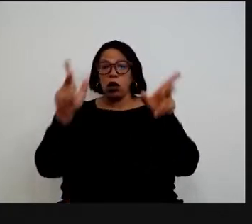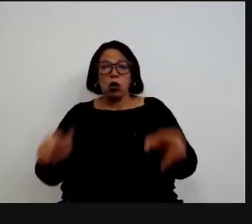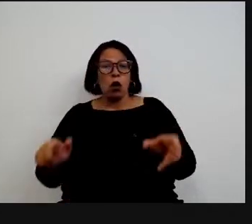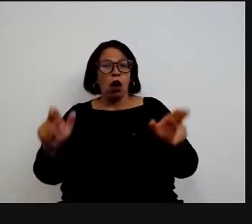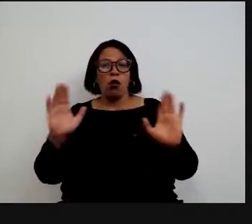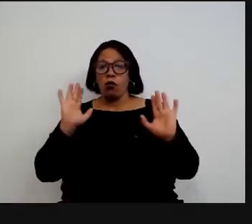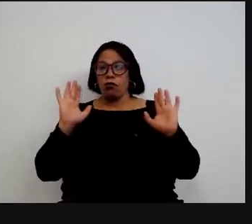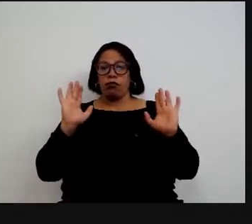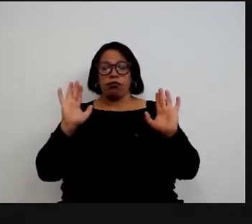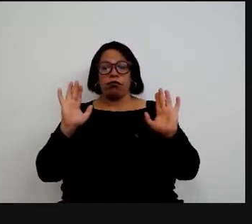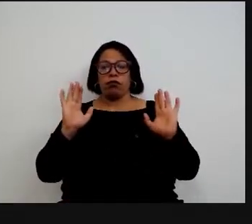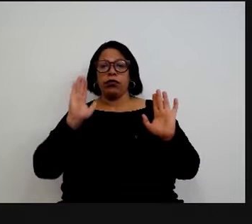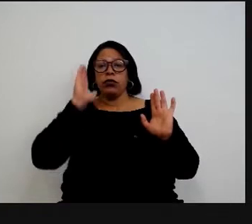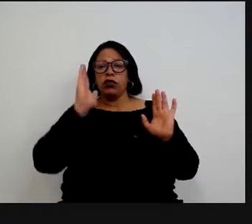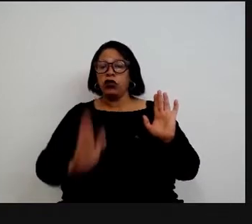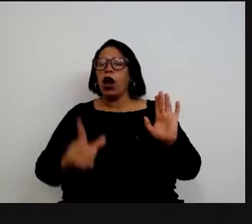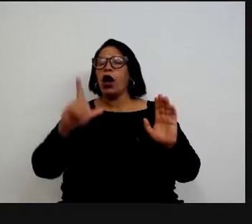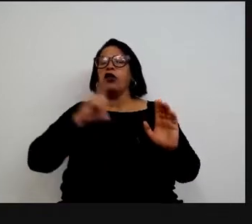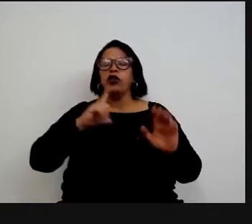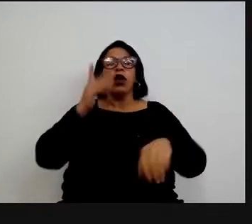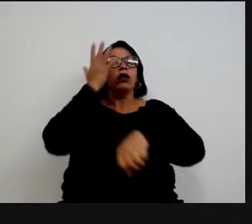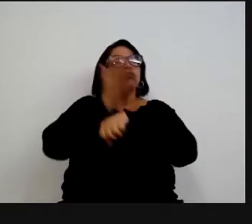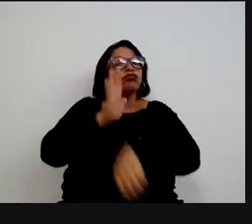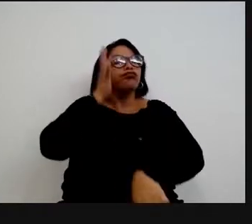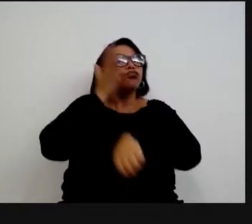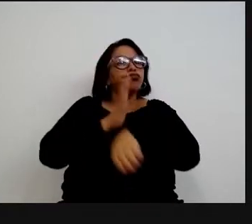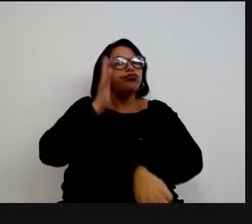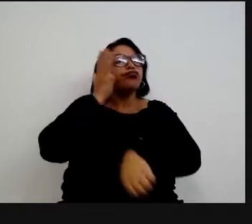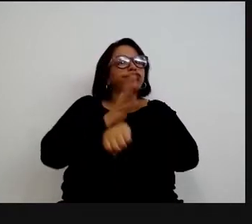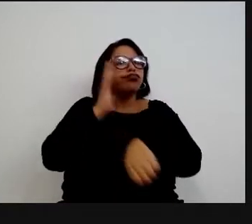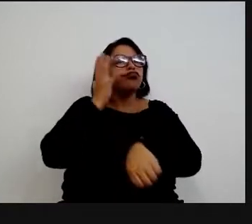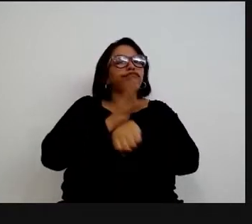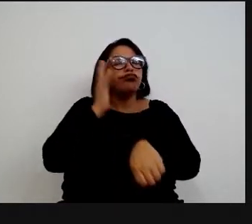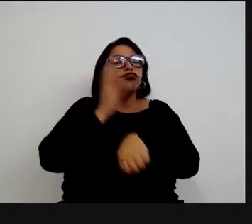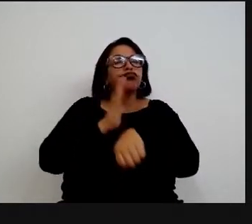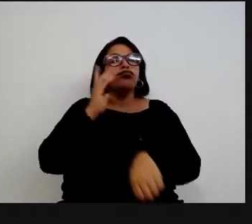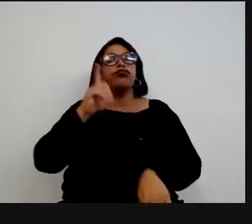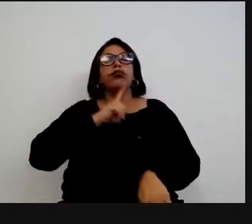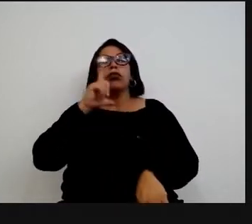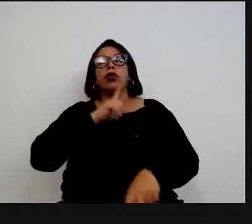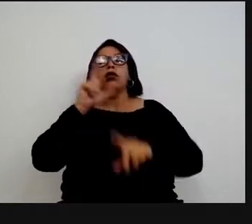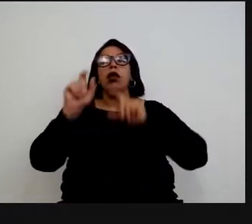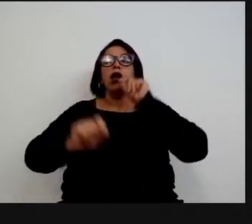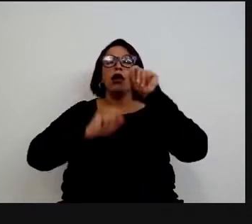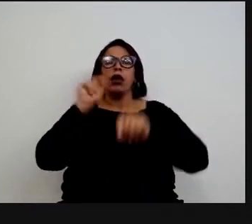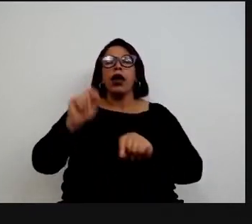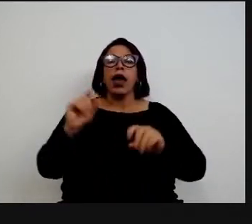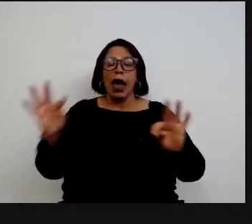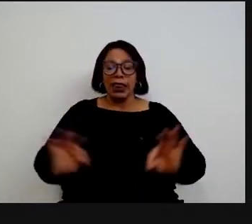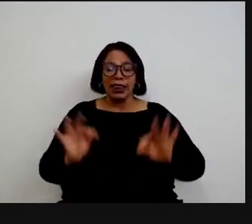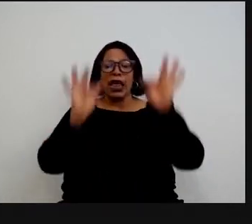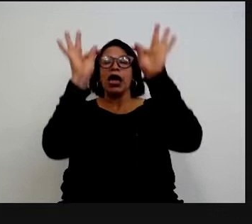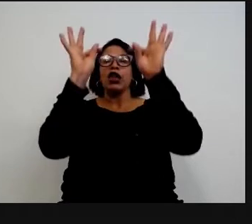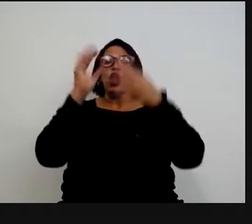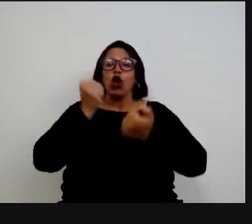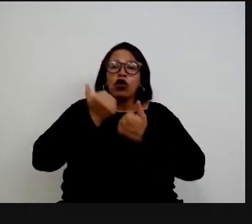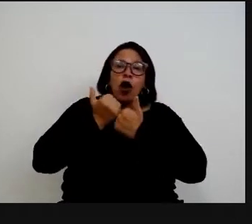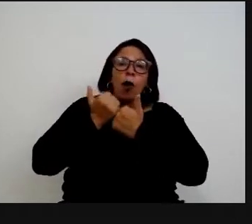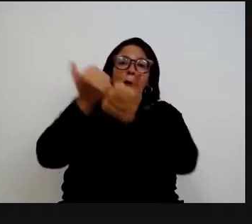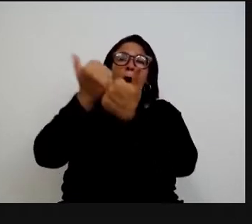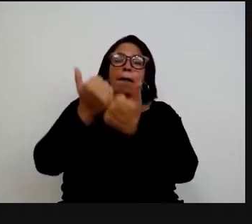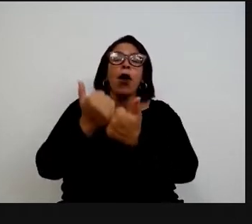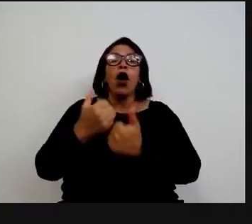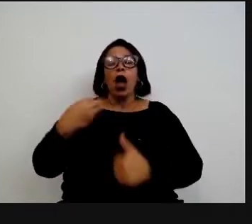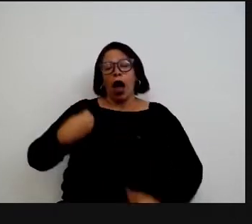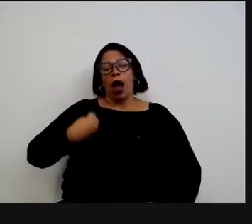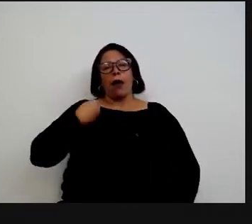né? Nós já tínhamos feito vários ensaios anteriores de ter a tecnologia como